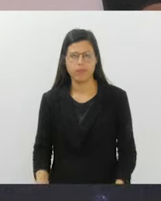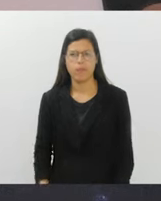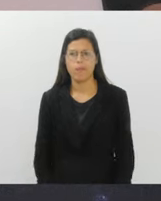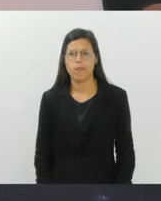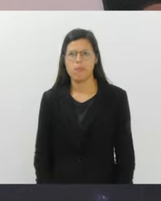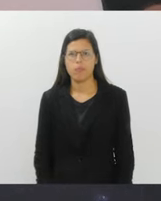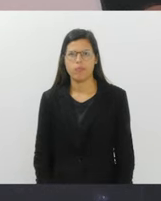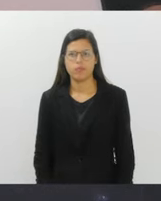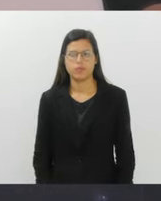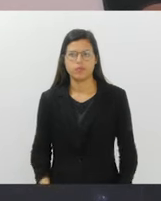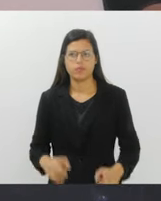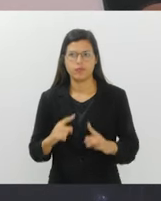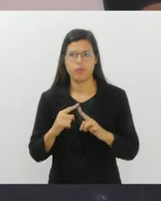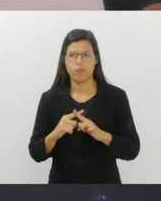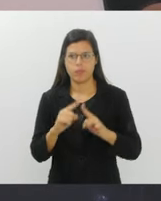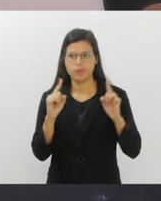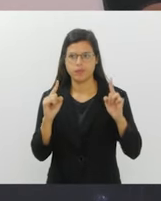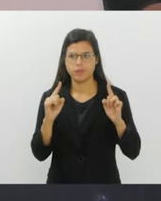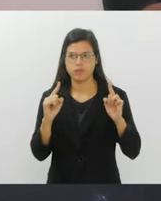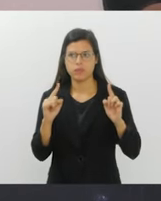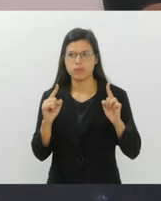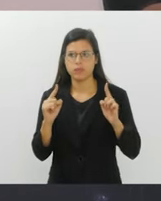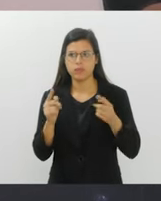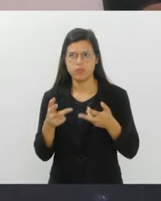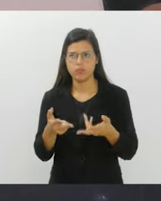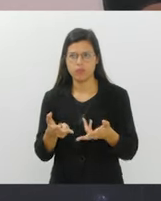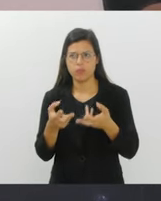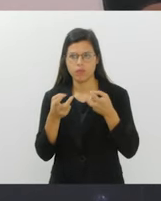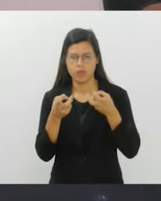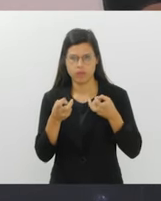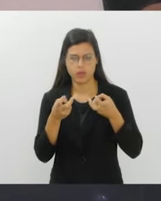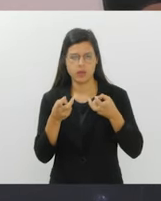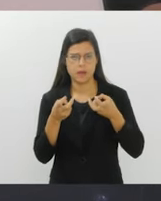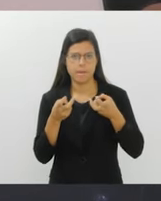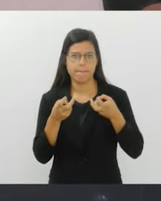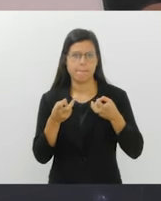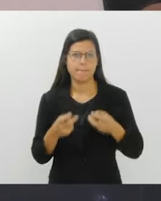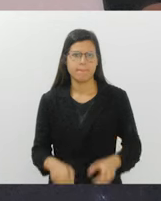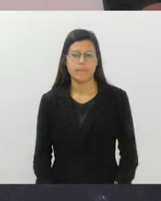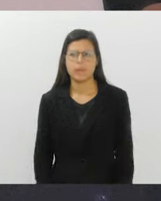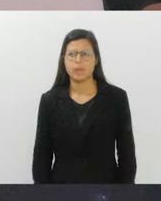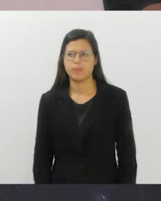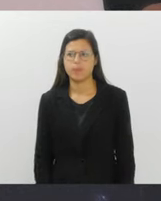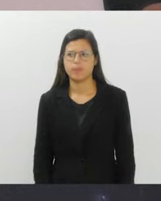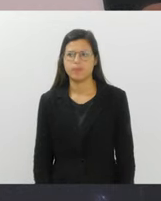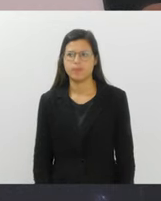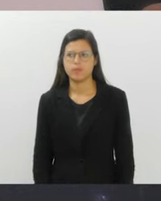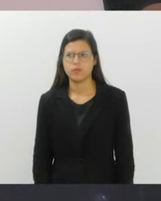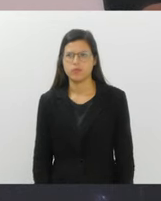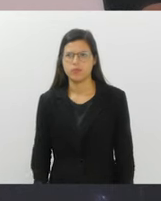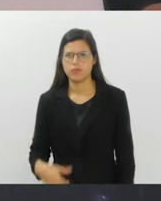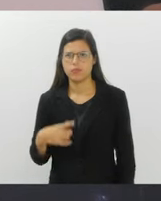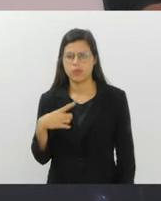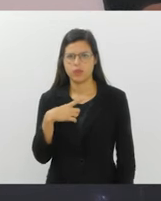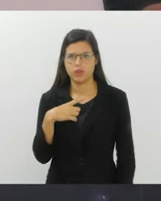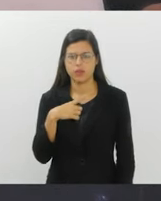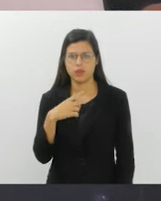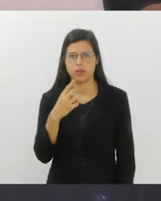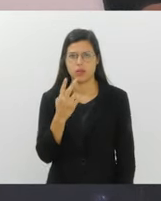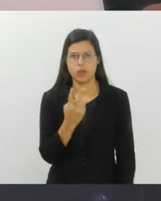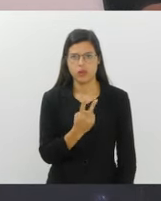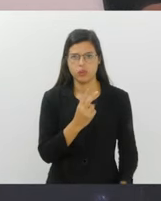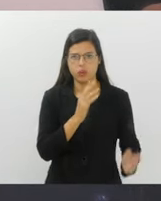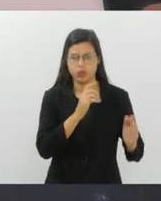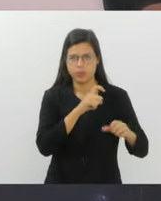Mas eu verifico que tem dois momentos para resolver essa